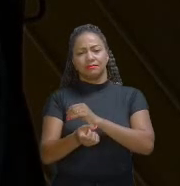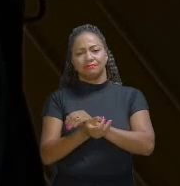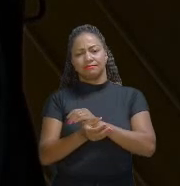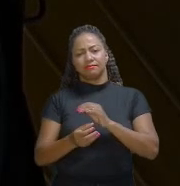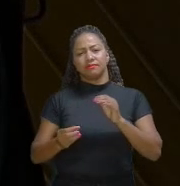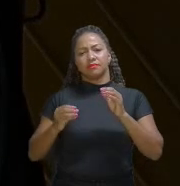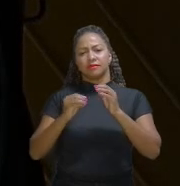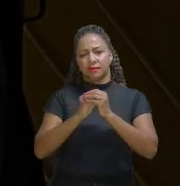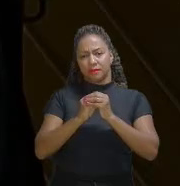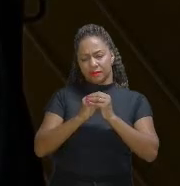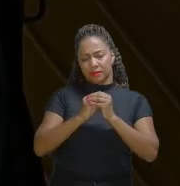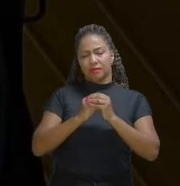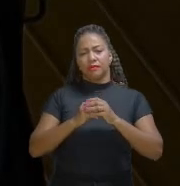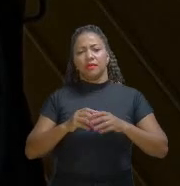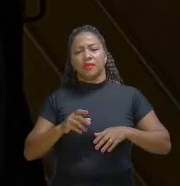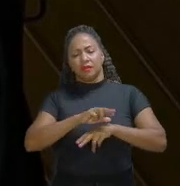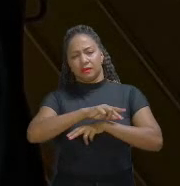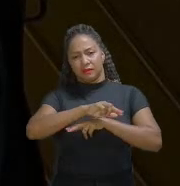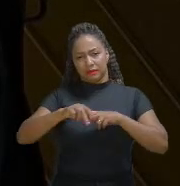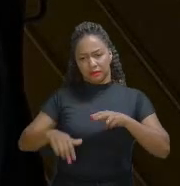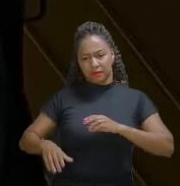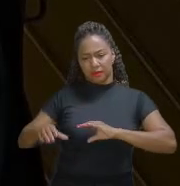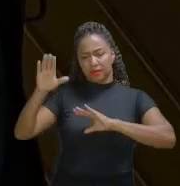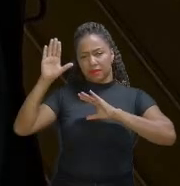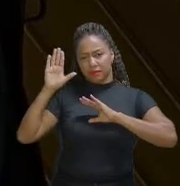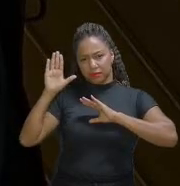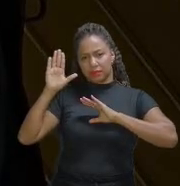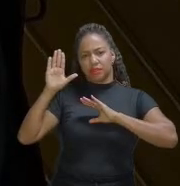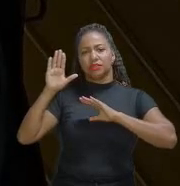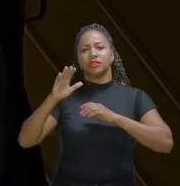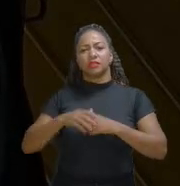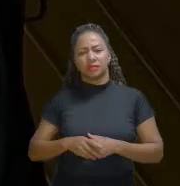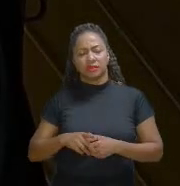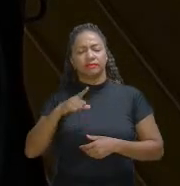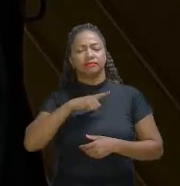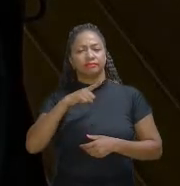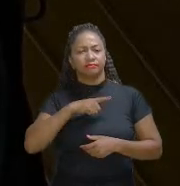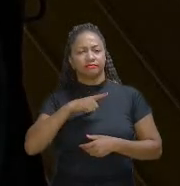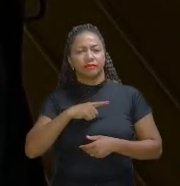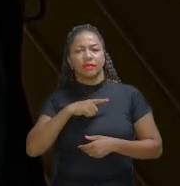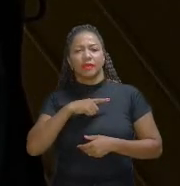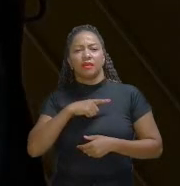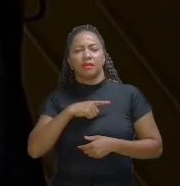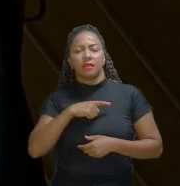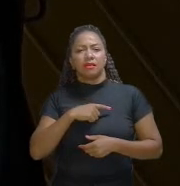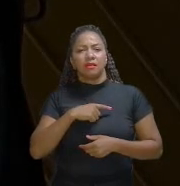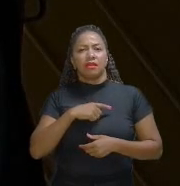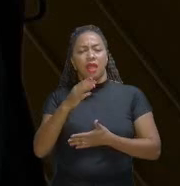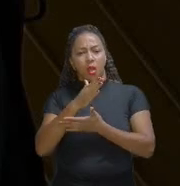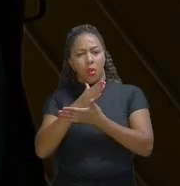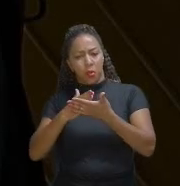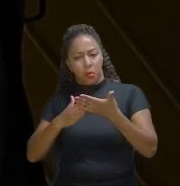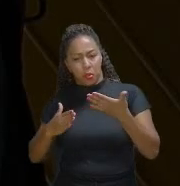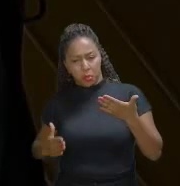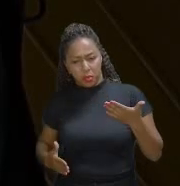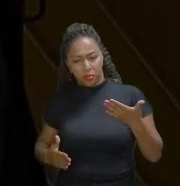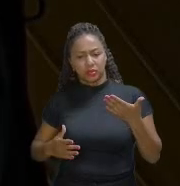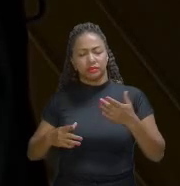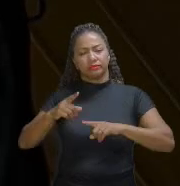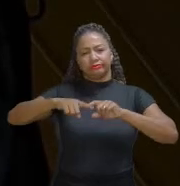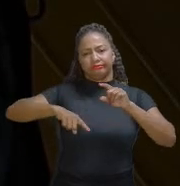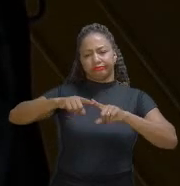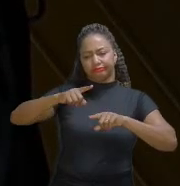de gênero para o preenchimento das candidaturas proporcionais configura-se com a presença de um ou alguns dos seguintes